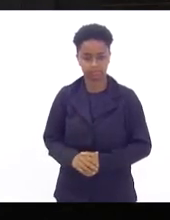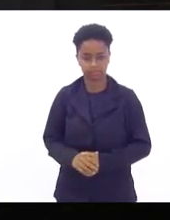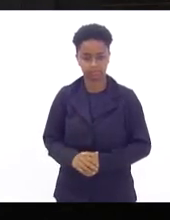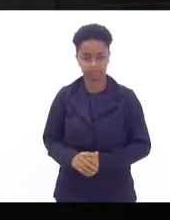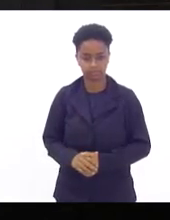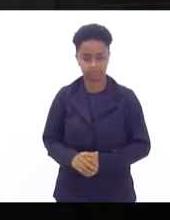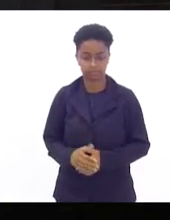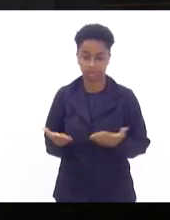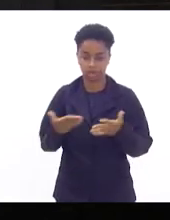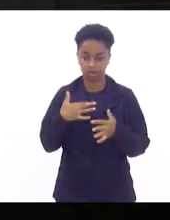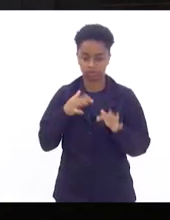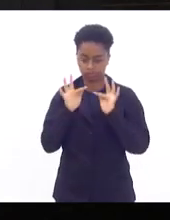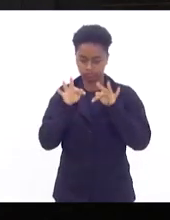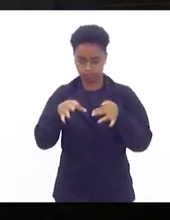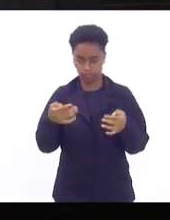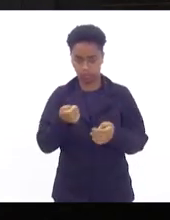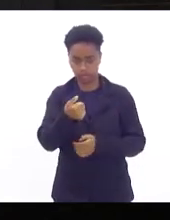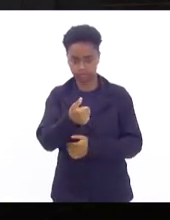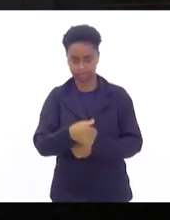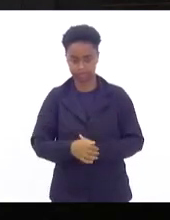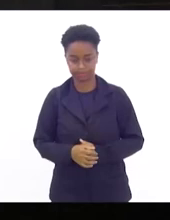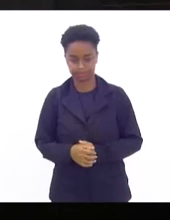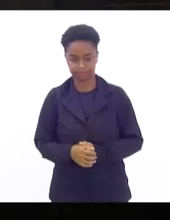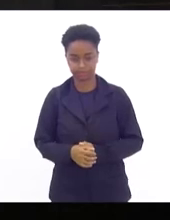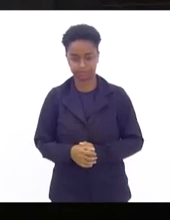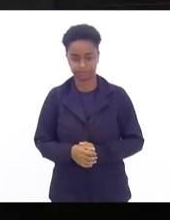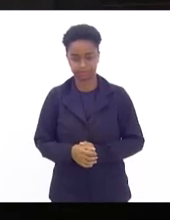Para terminar, senhor presidente,